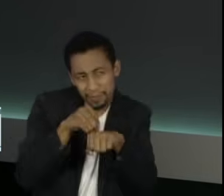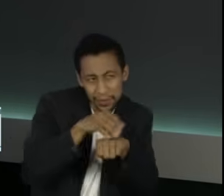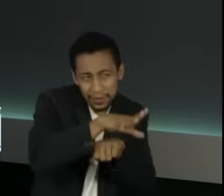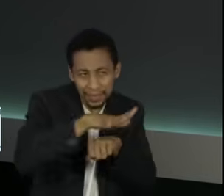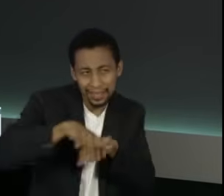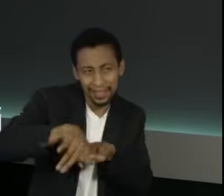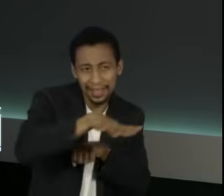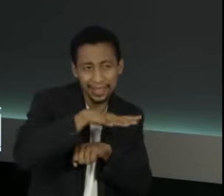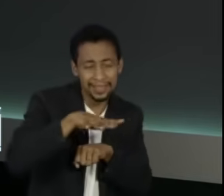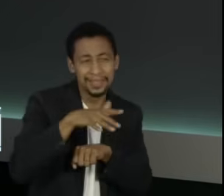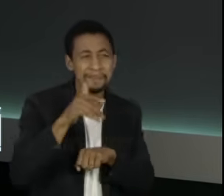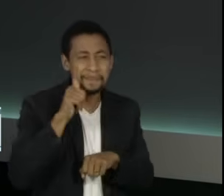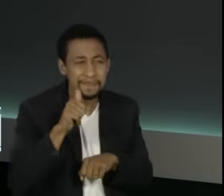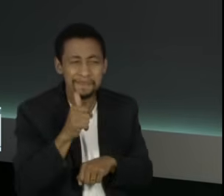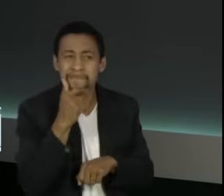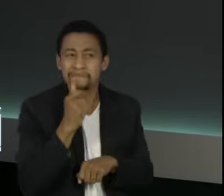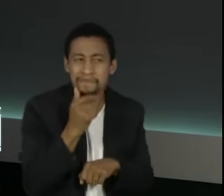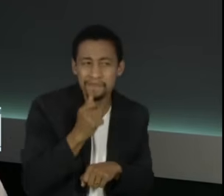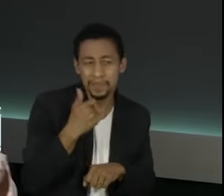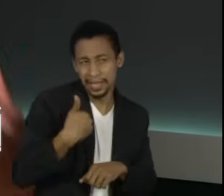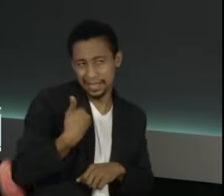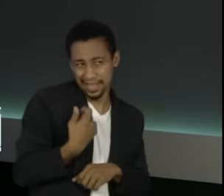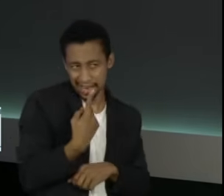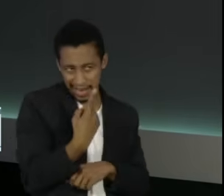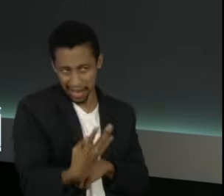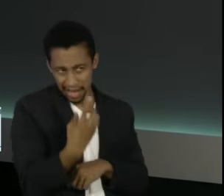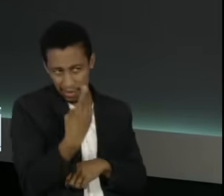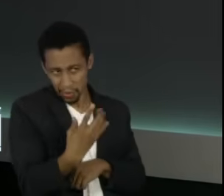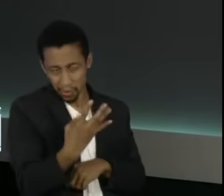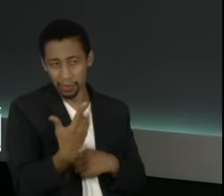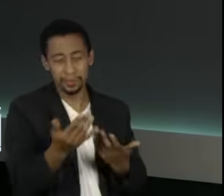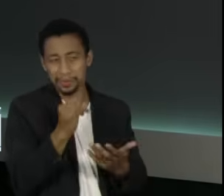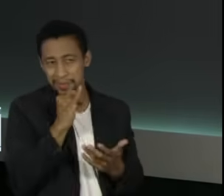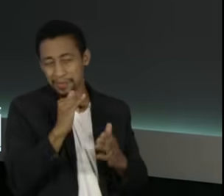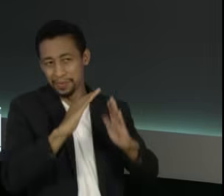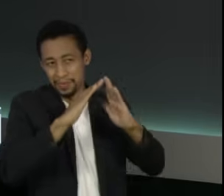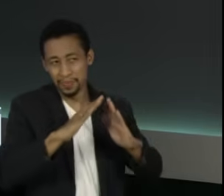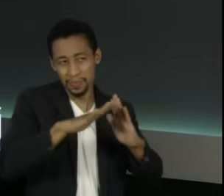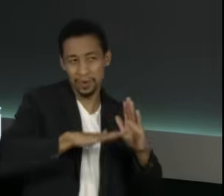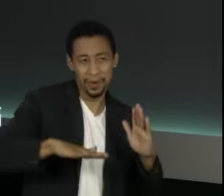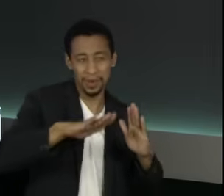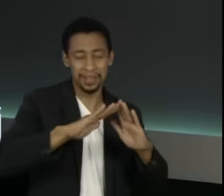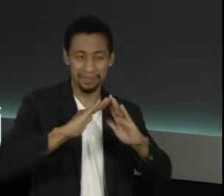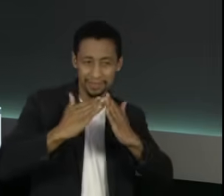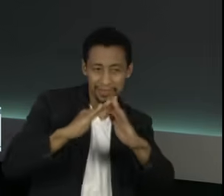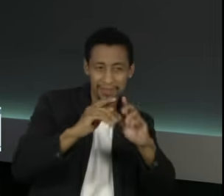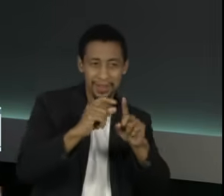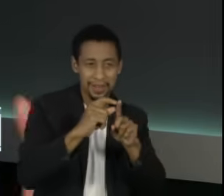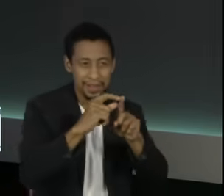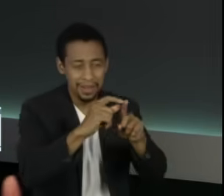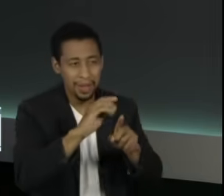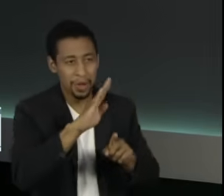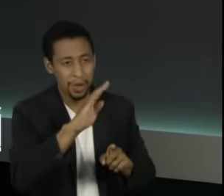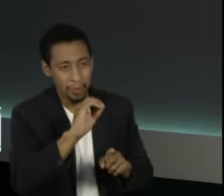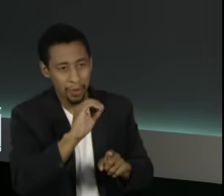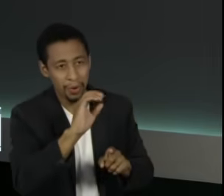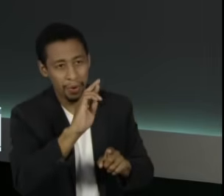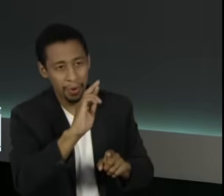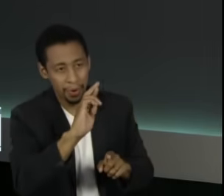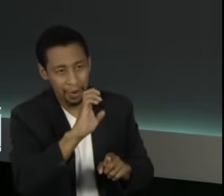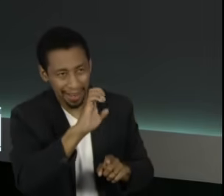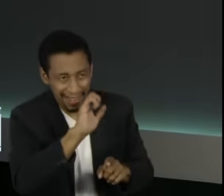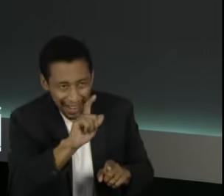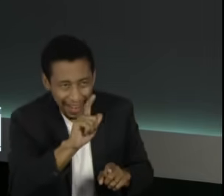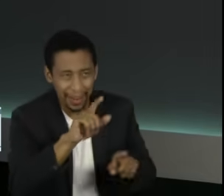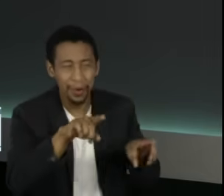meninas de 14, 15 anos do Morro do Borel, de outras comunidades Brasil afora, de outras regiões Brasil